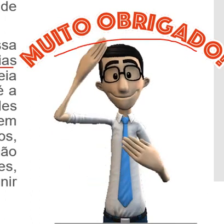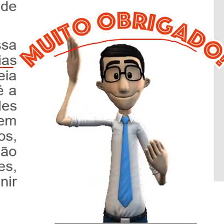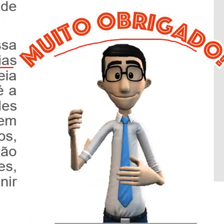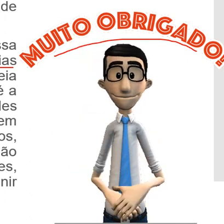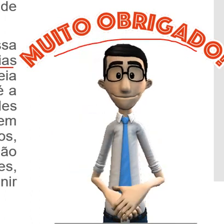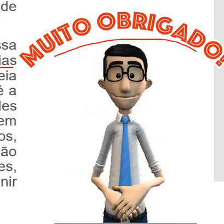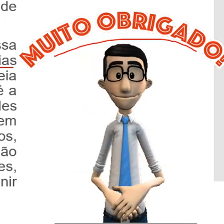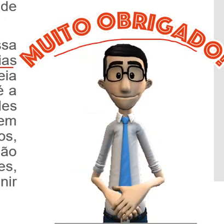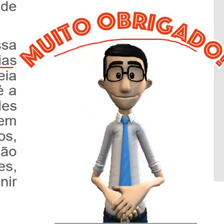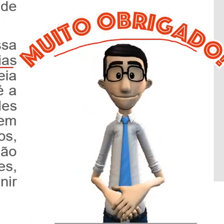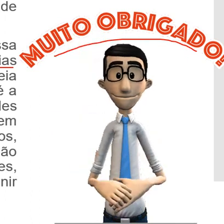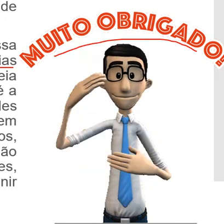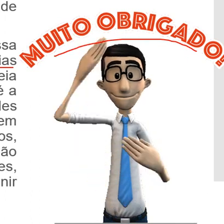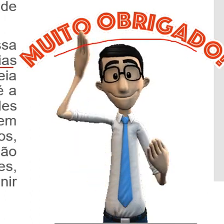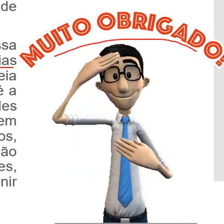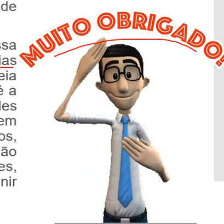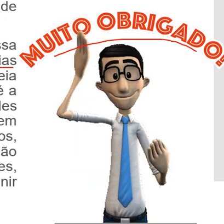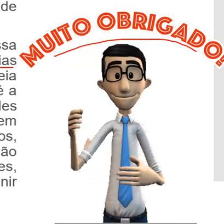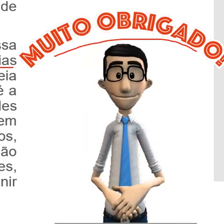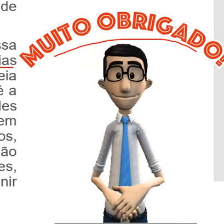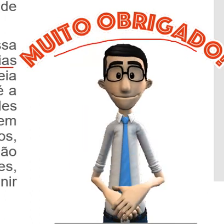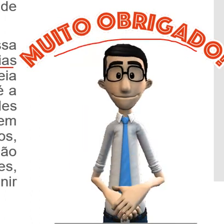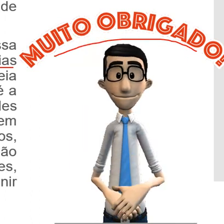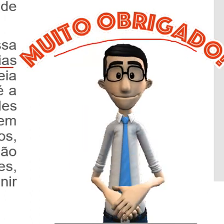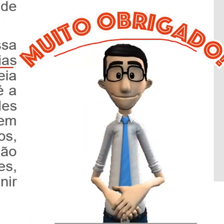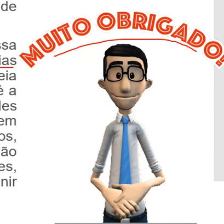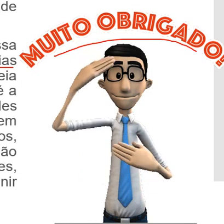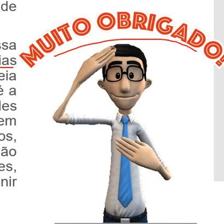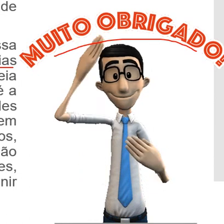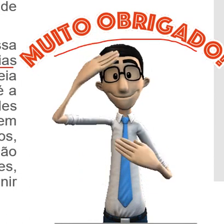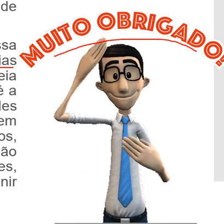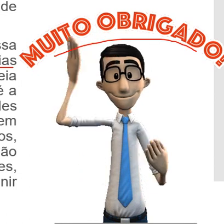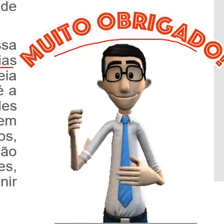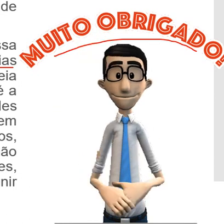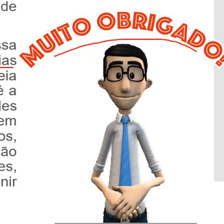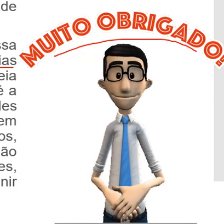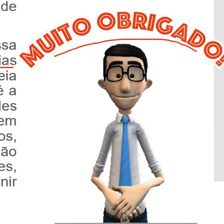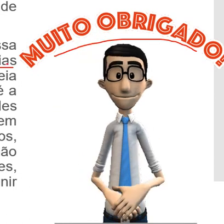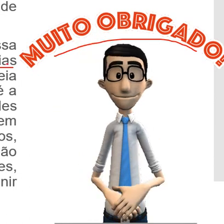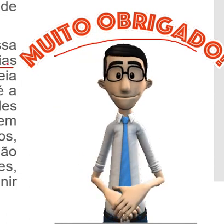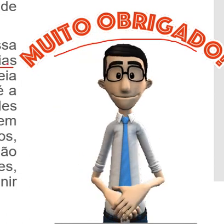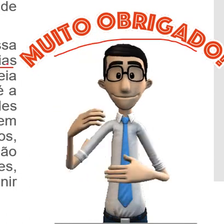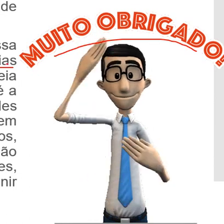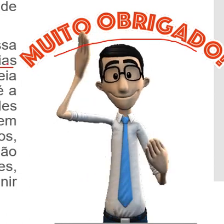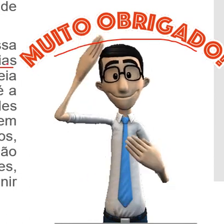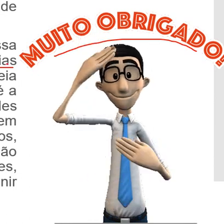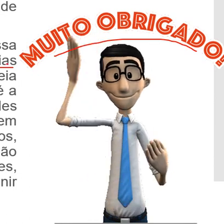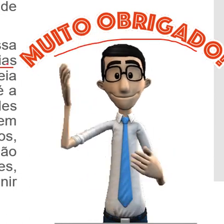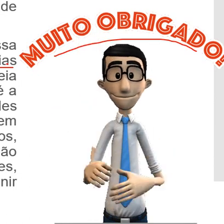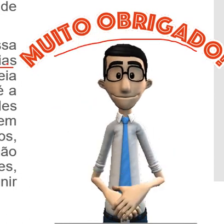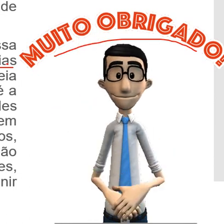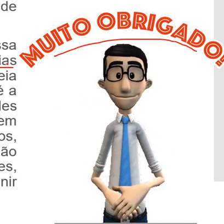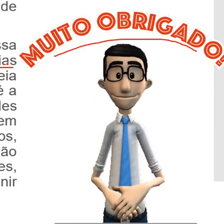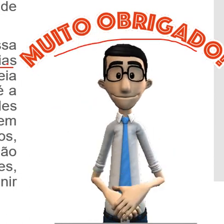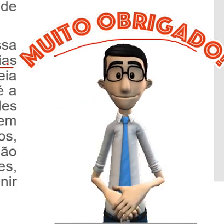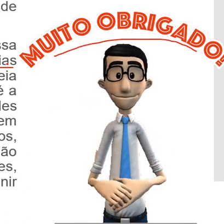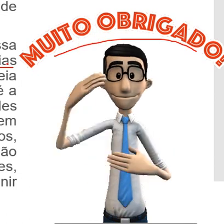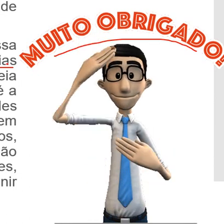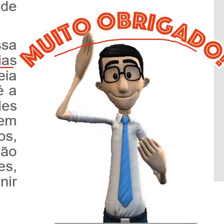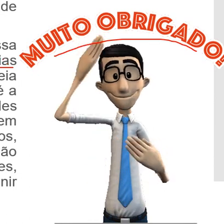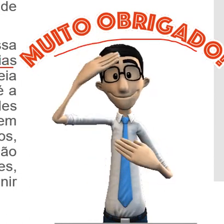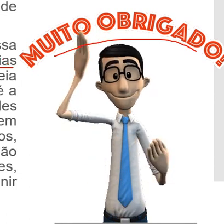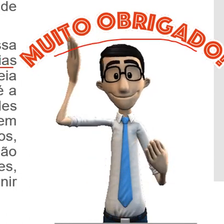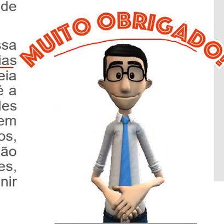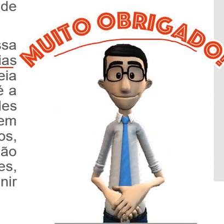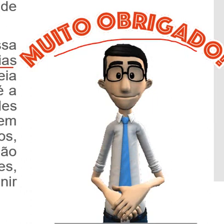não vê ali os desenhos, né? Vê a expressão do rosto ali das personagens, assim como a gente vê dentro dos balões as